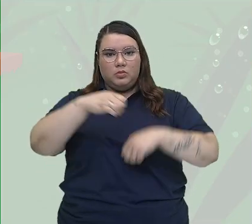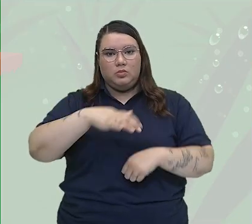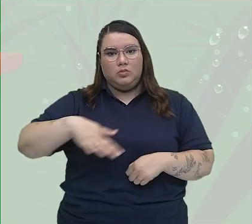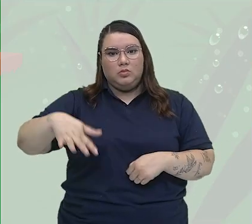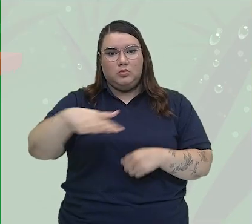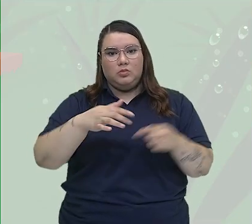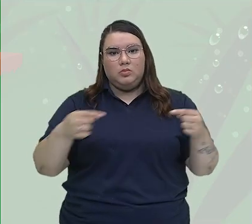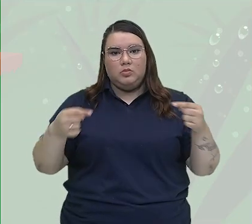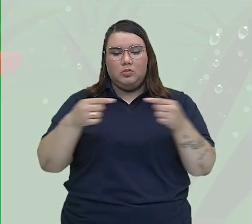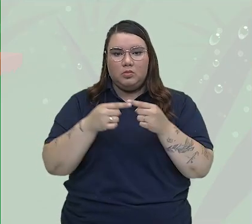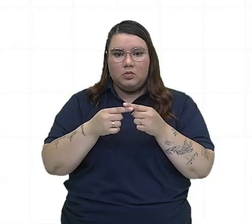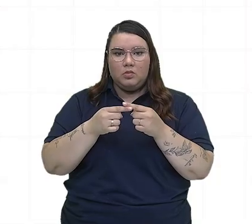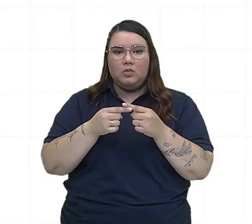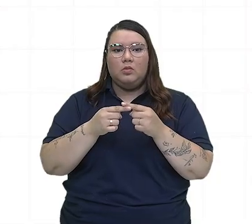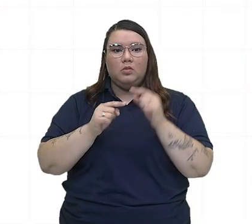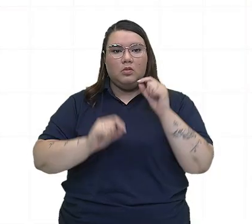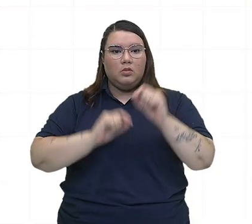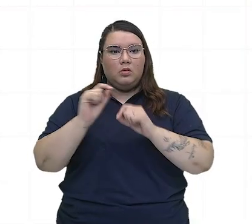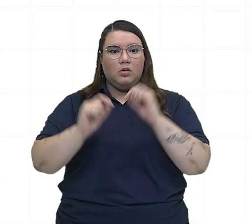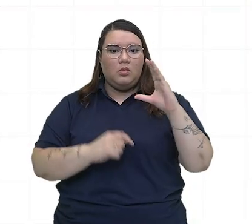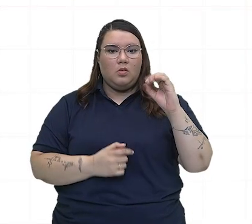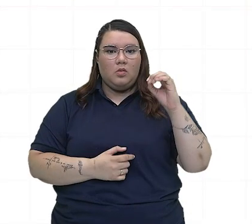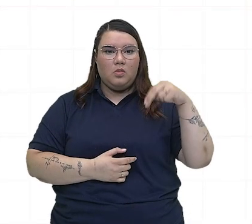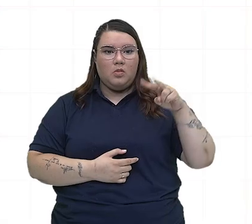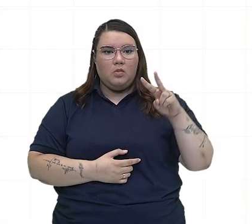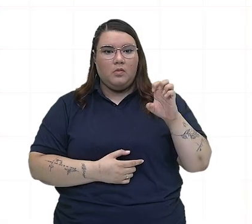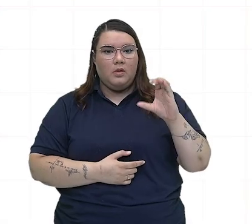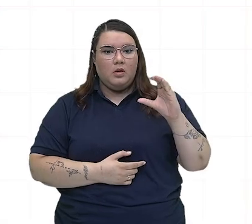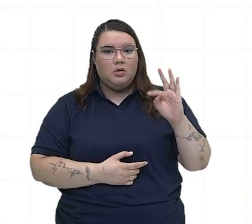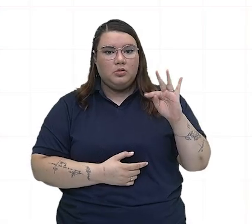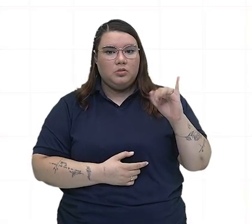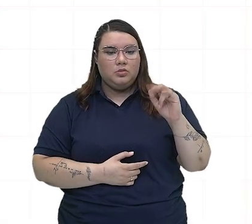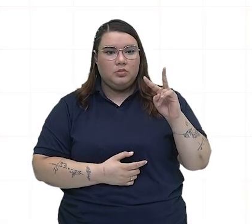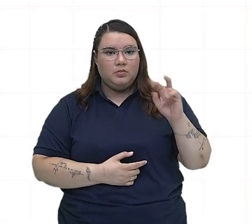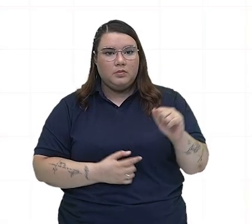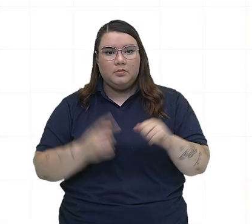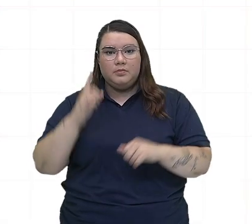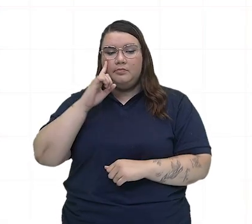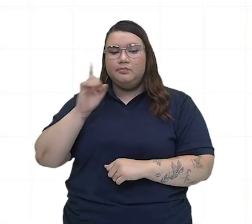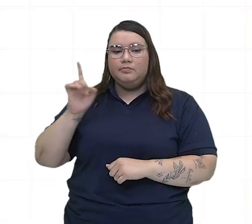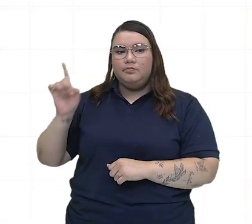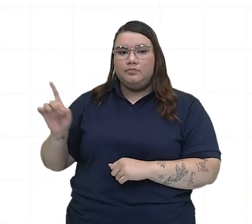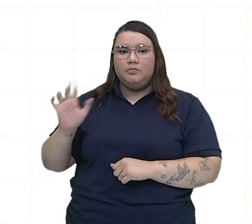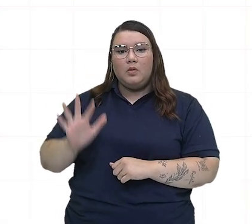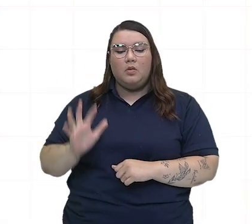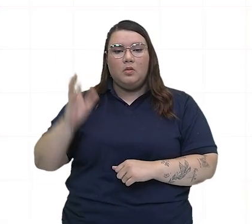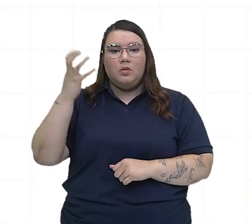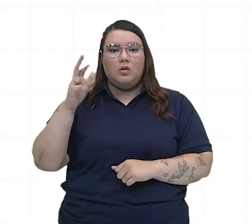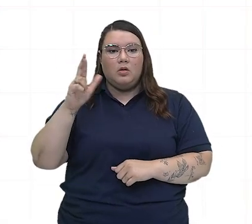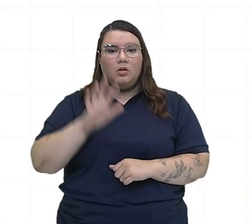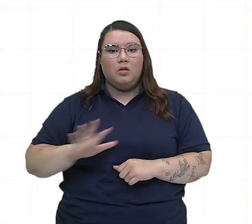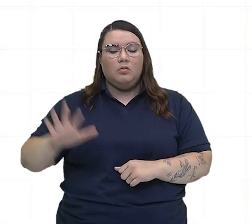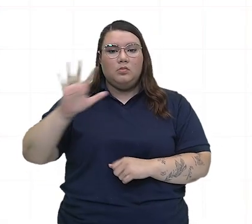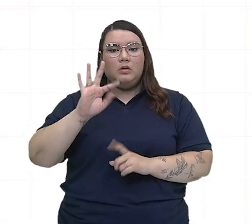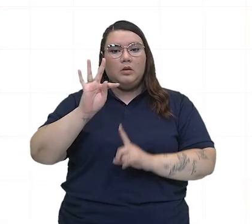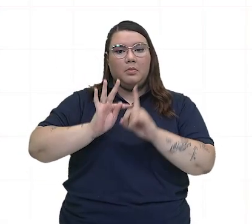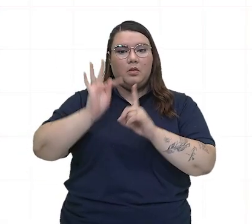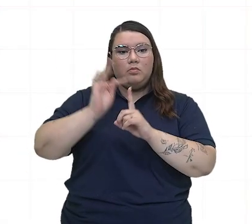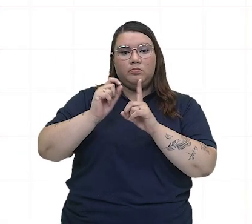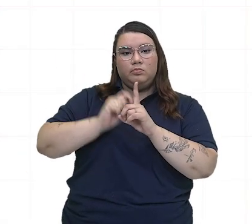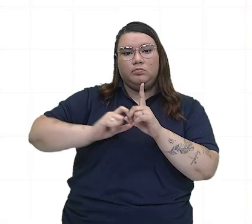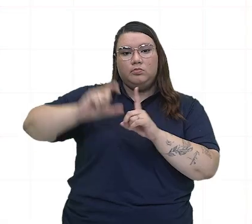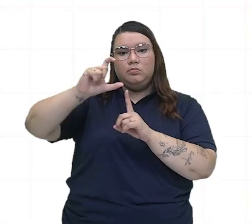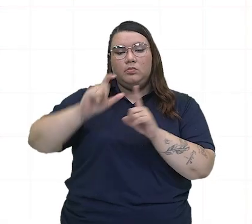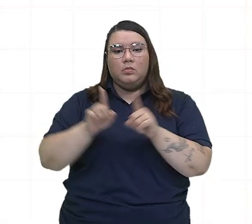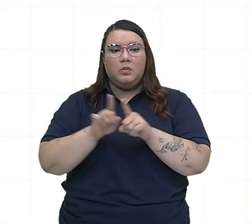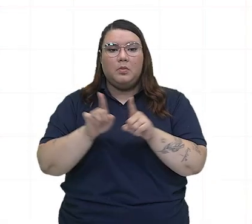da convectiva e também da orográfica e da frontal. A convectiva, ela vai ocorrer em temperaturas muito elevadas